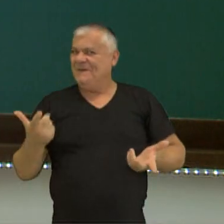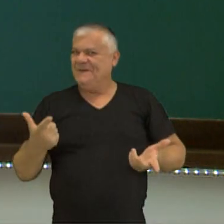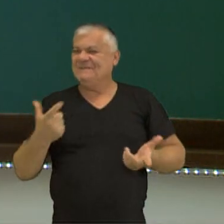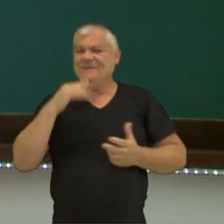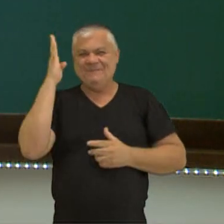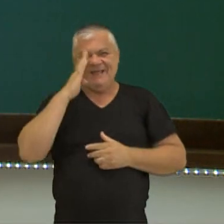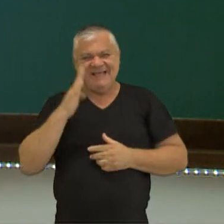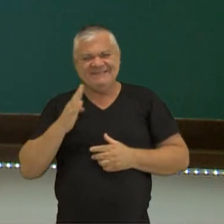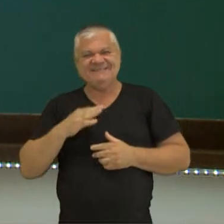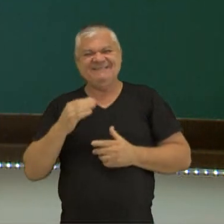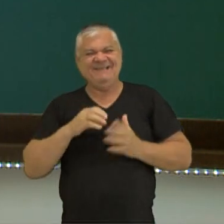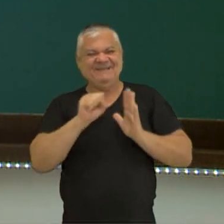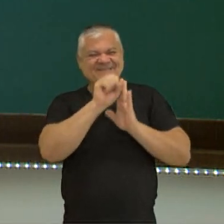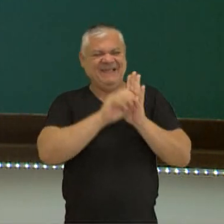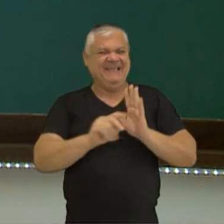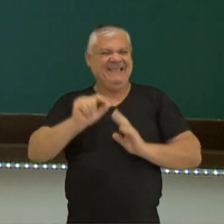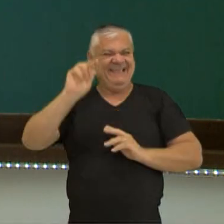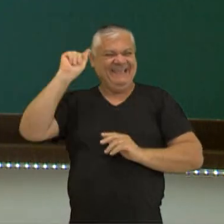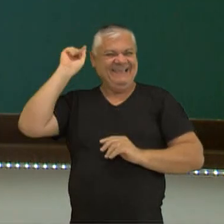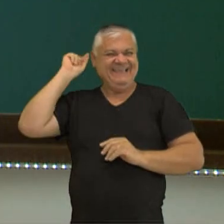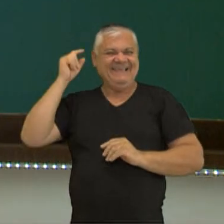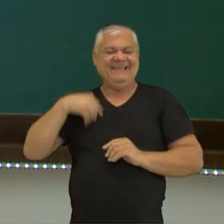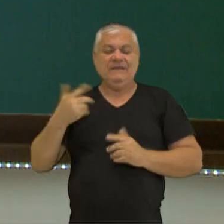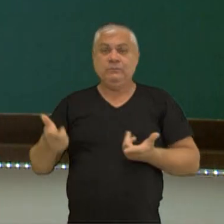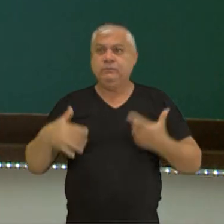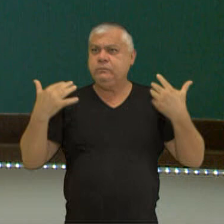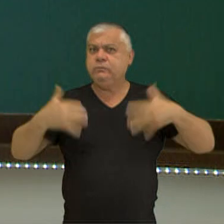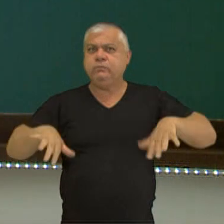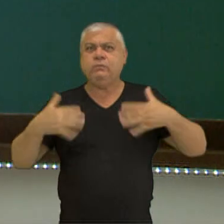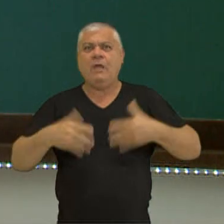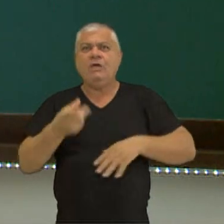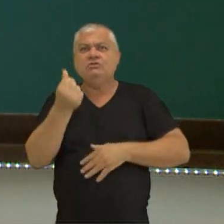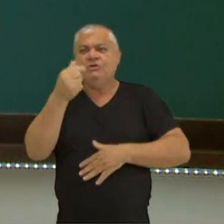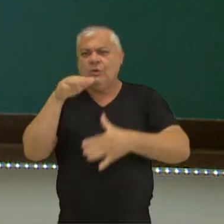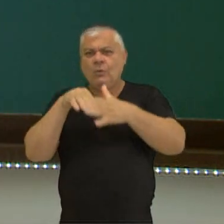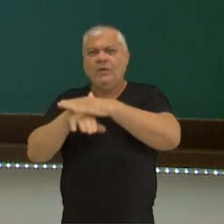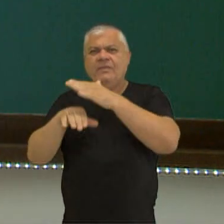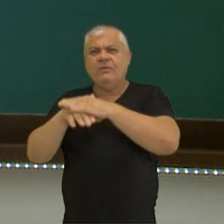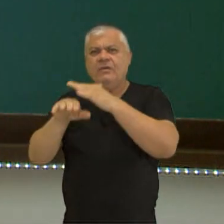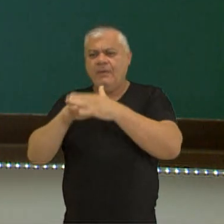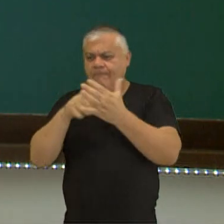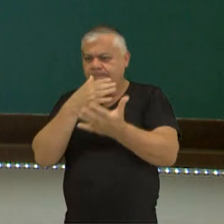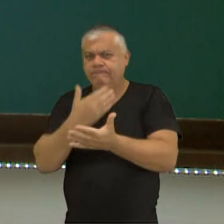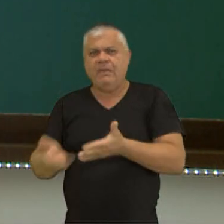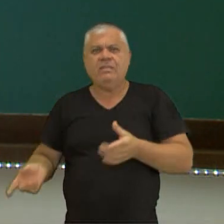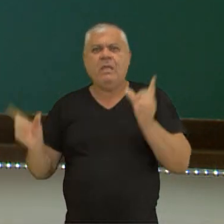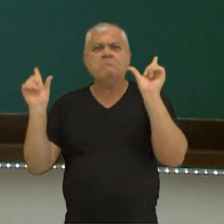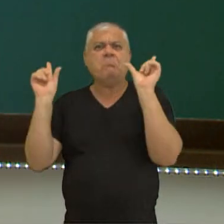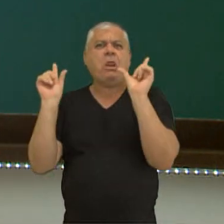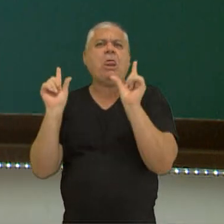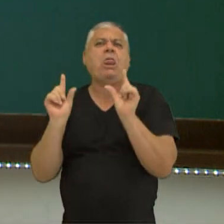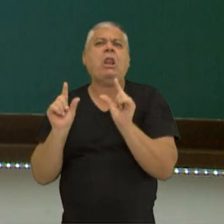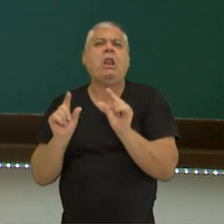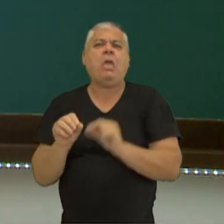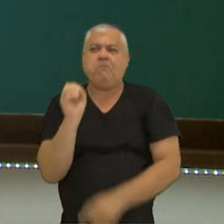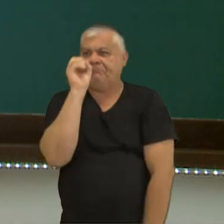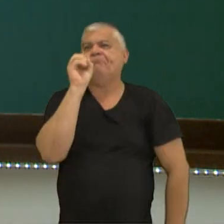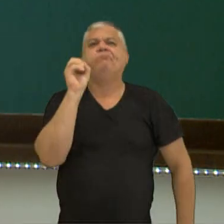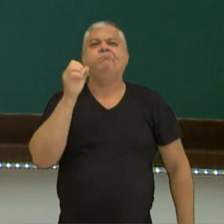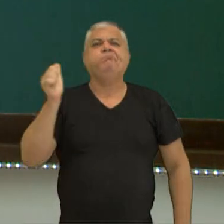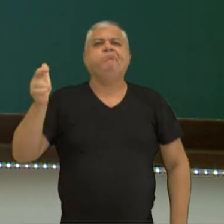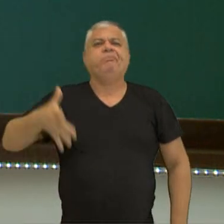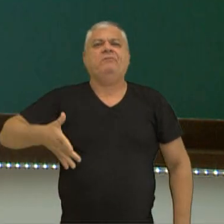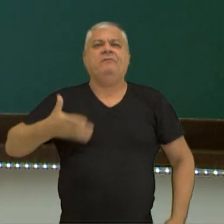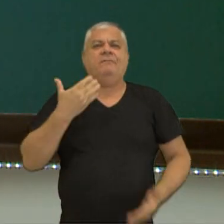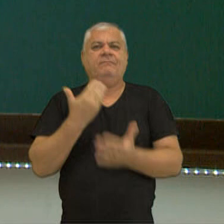no final do século passado uma inflação enorme que, se guardasse dinheiro embaixo do colchão, dali poucos meses ele não valia absolutamente nada. Então